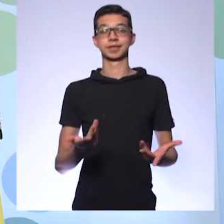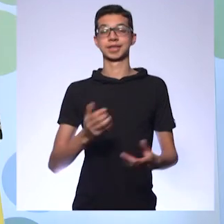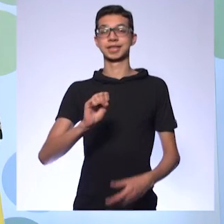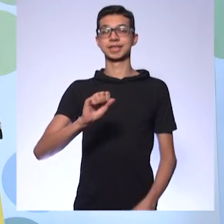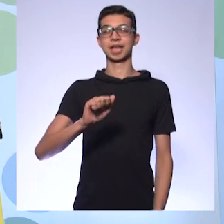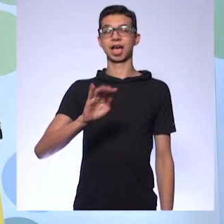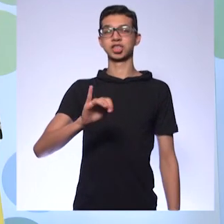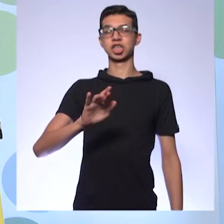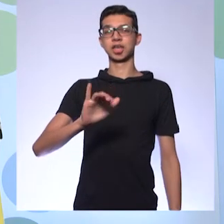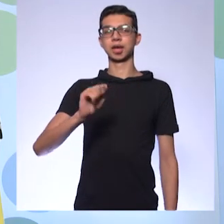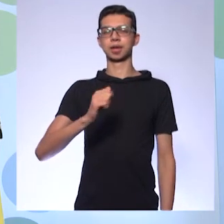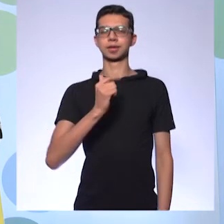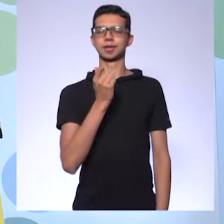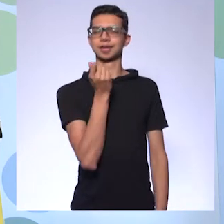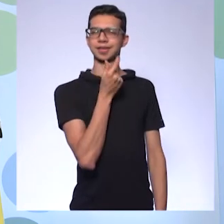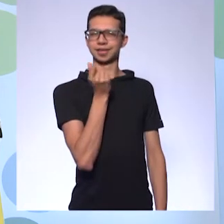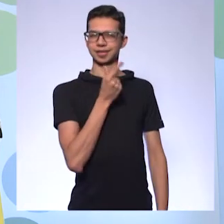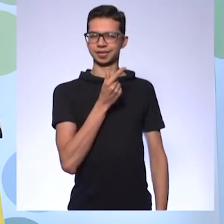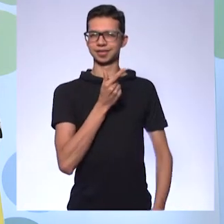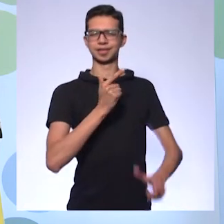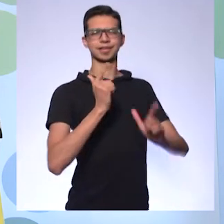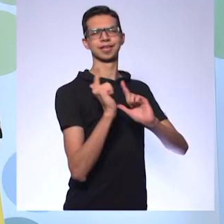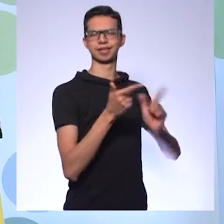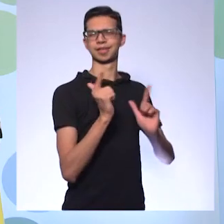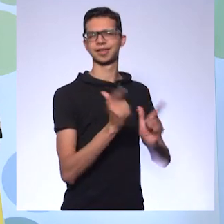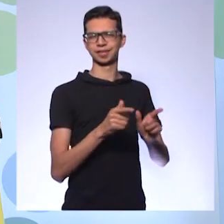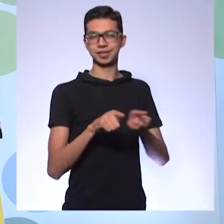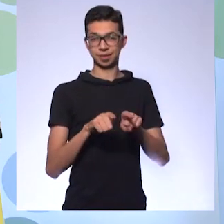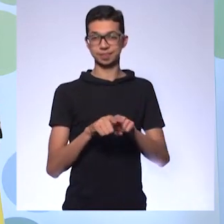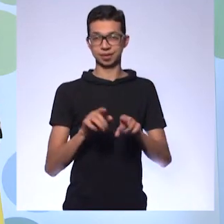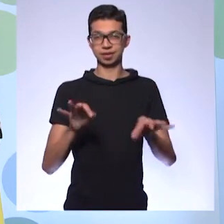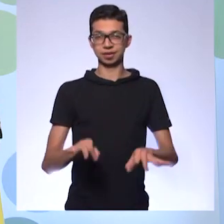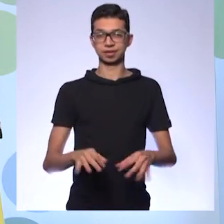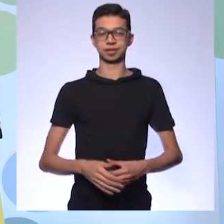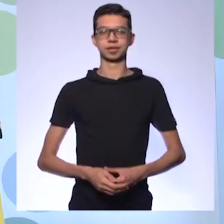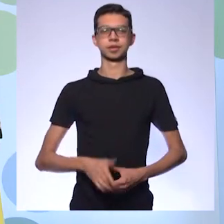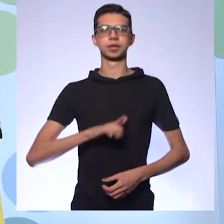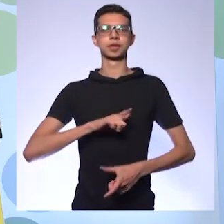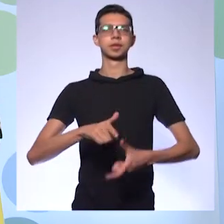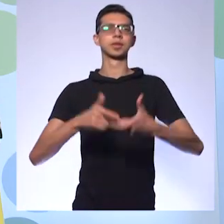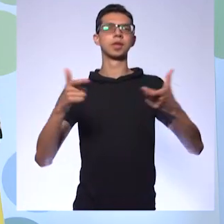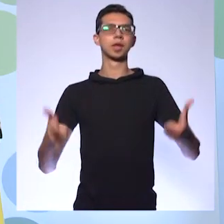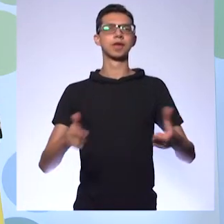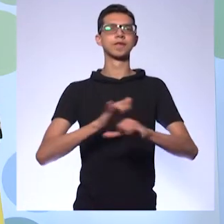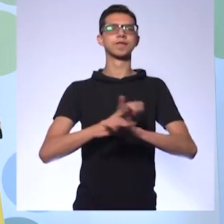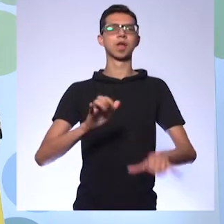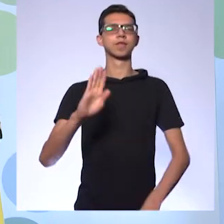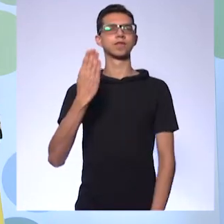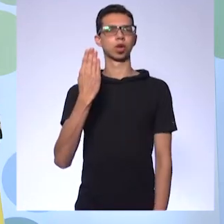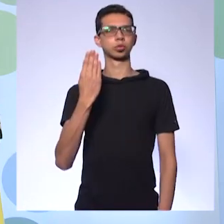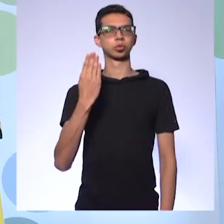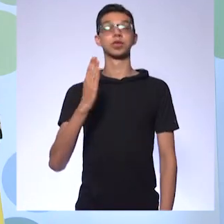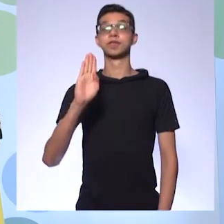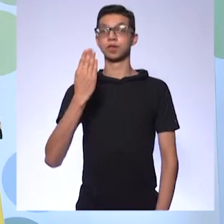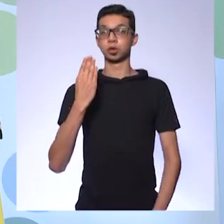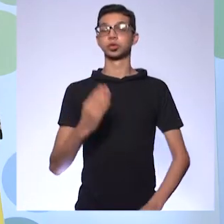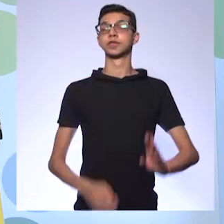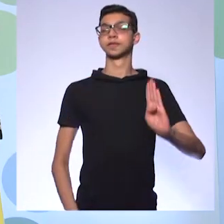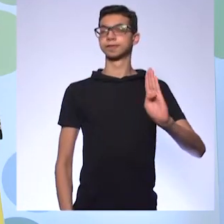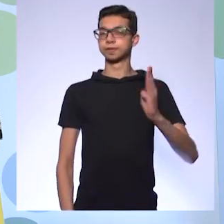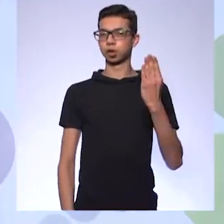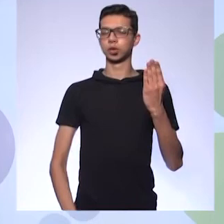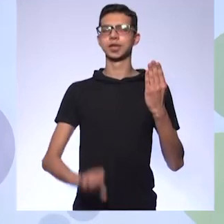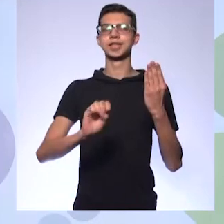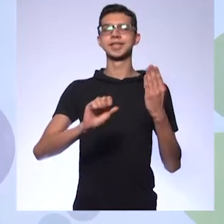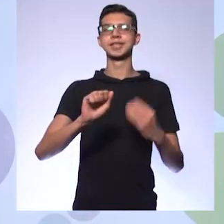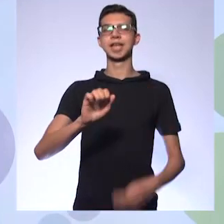deboche. Professora, e aí, verdadeiro ou falso? Falando aqui que é falso, a maioria é Falso, falso. falso, muito falso. As cantigas